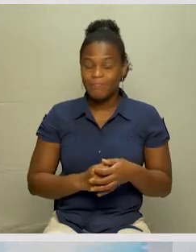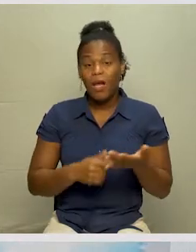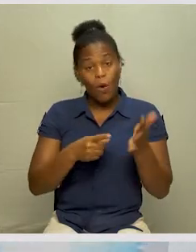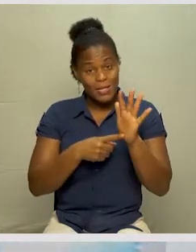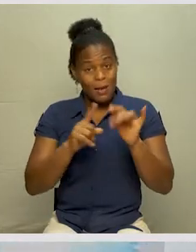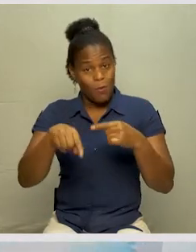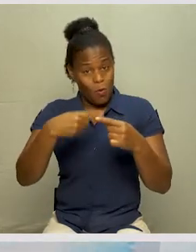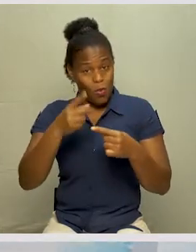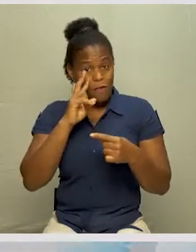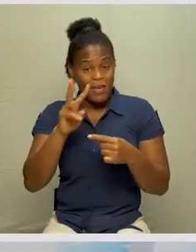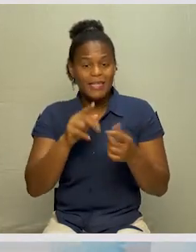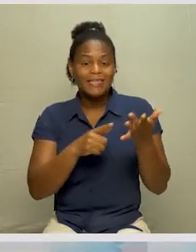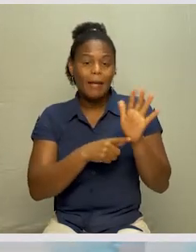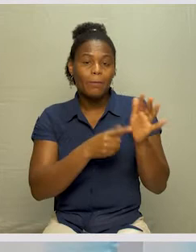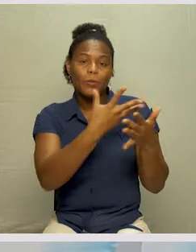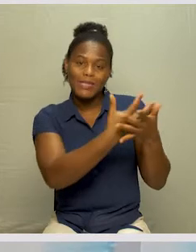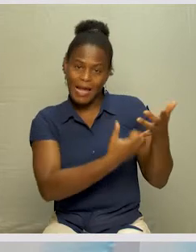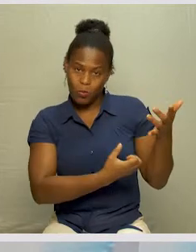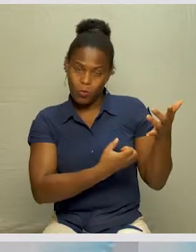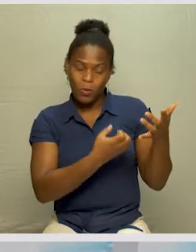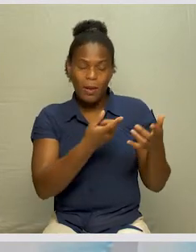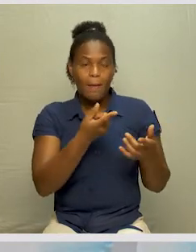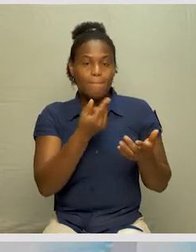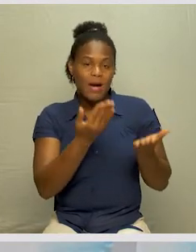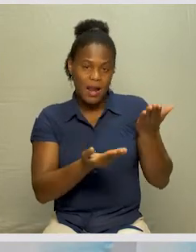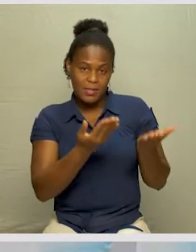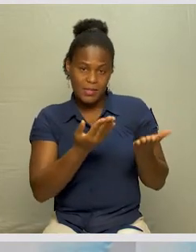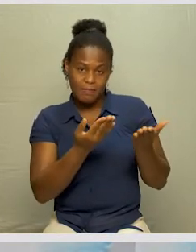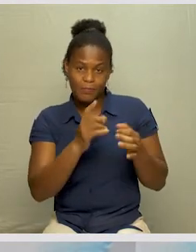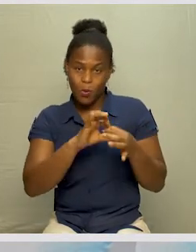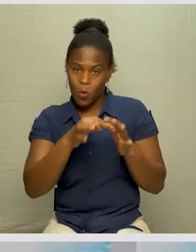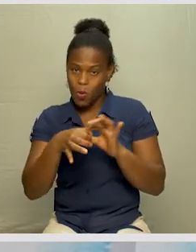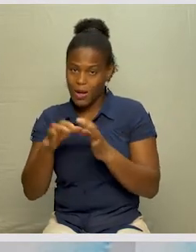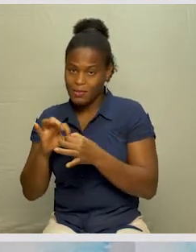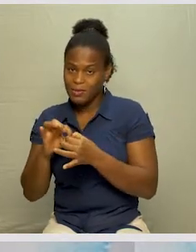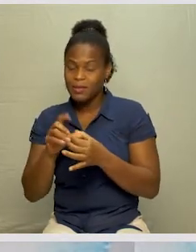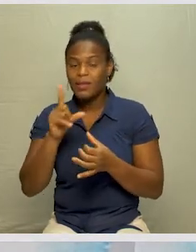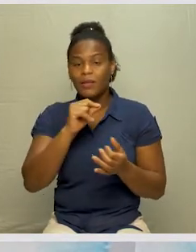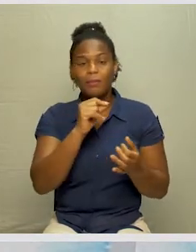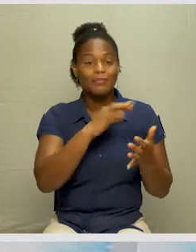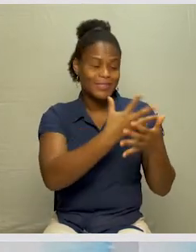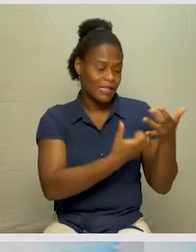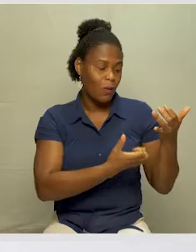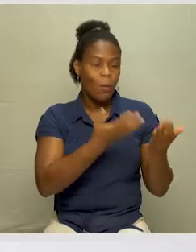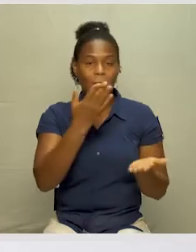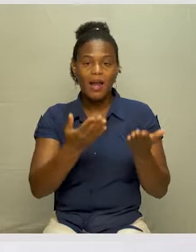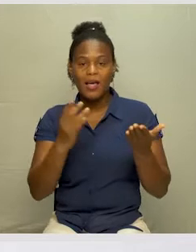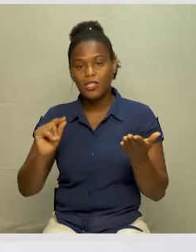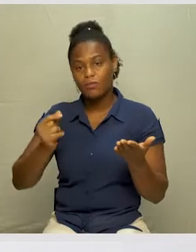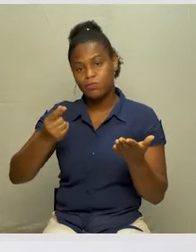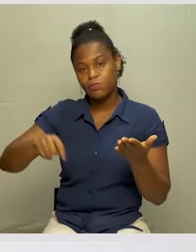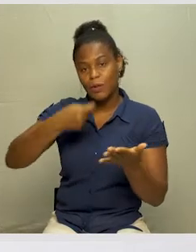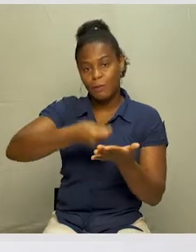Aqui nós temos saldos da balança corrente e de capital de um determinado país